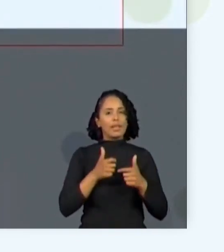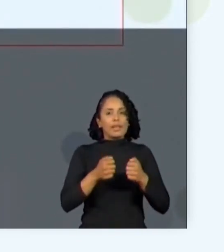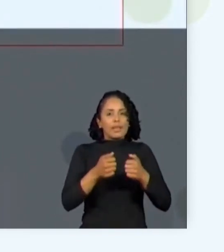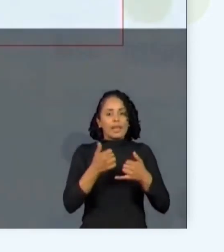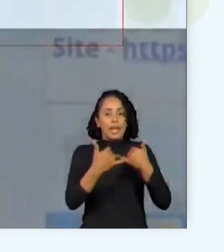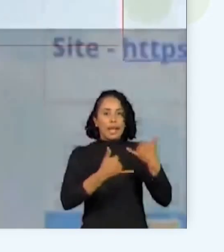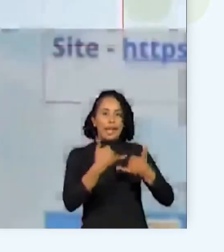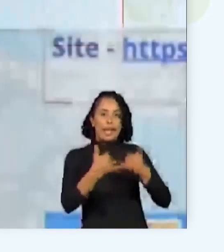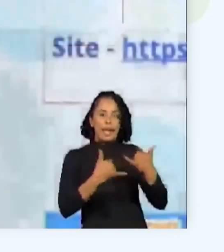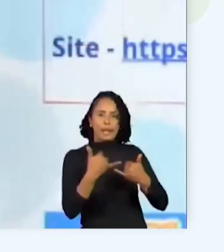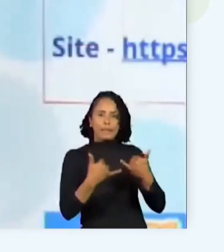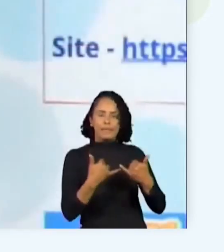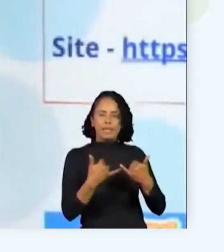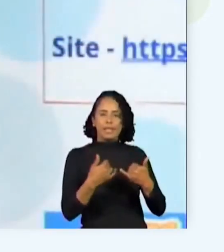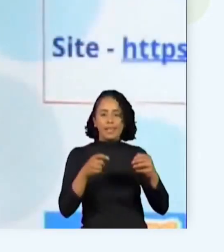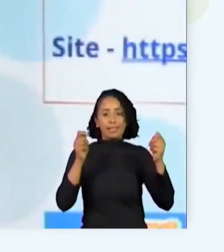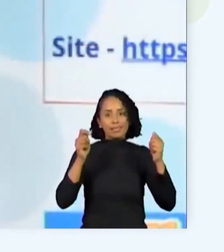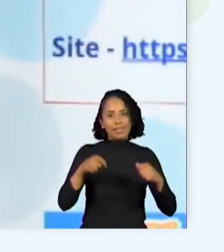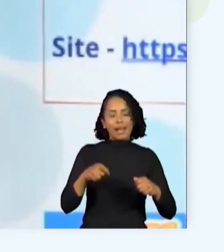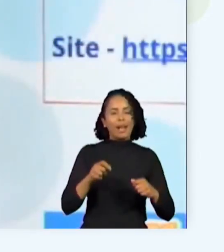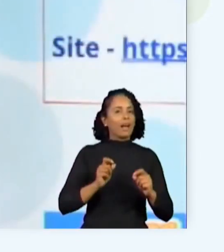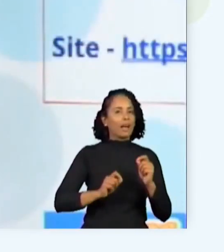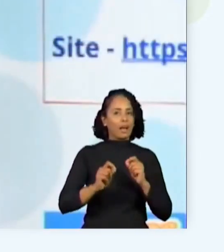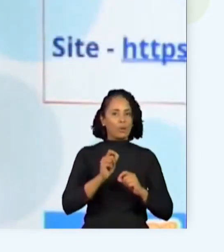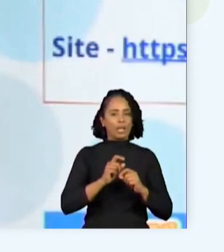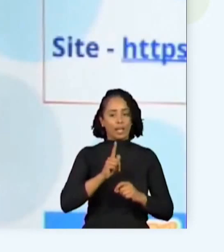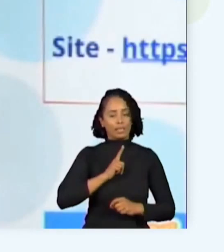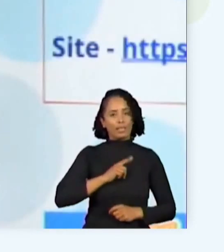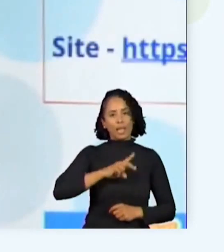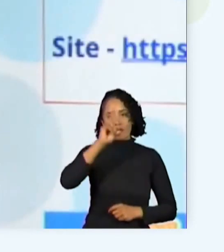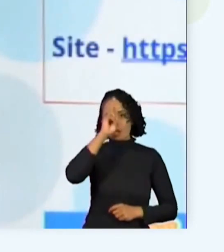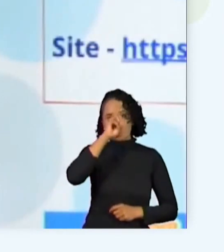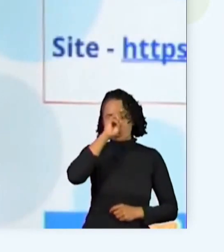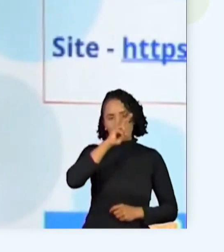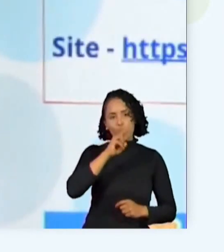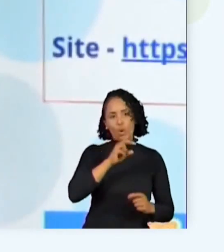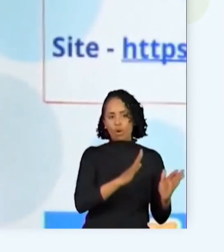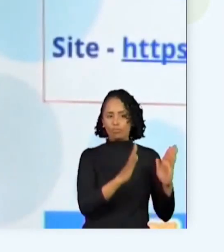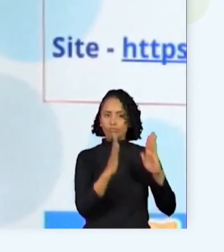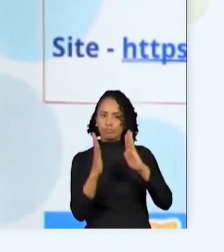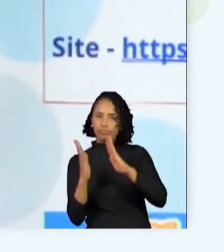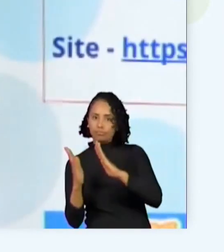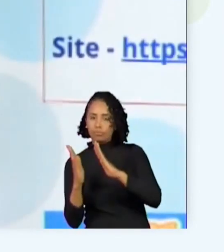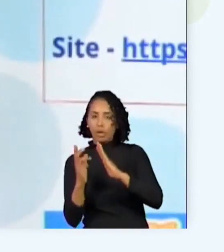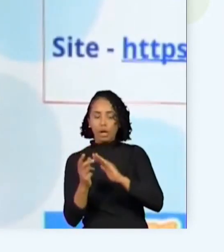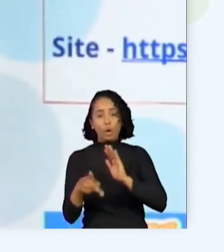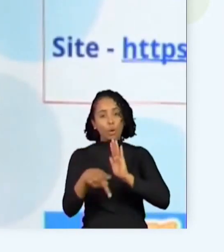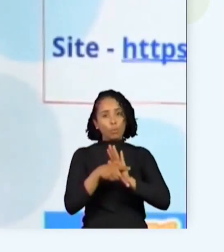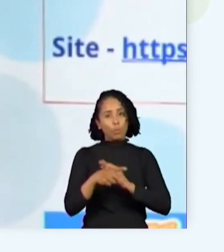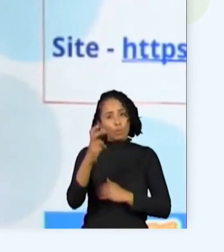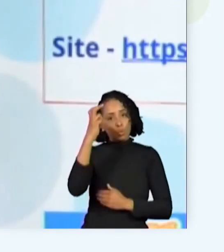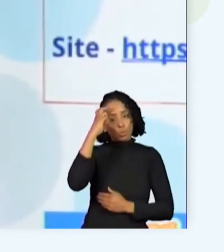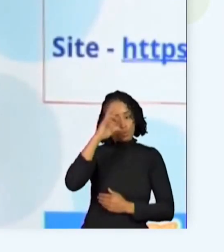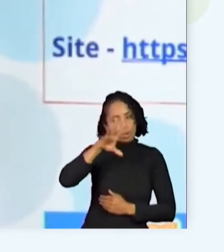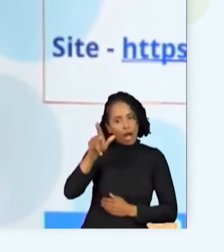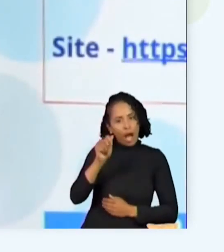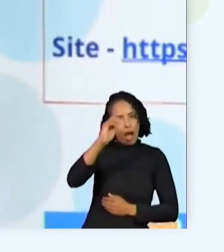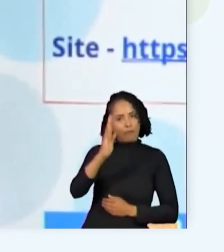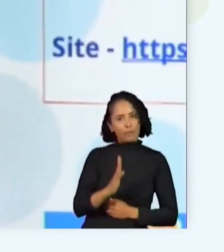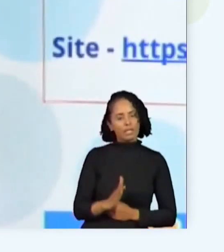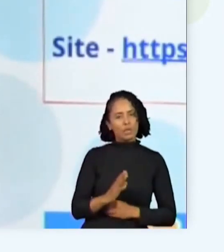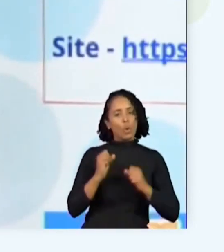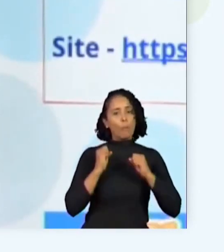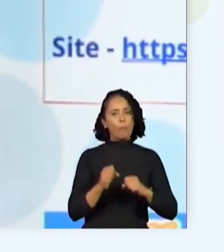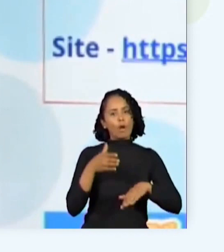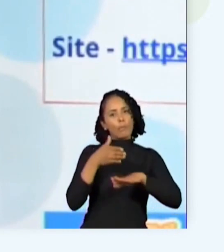ou seja, tem toda uma questão de história em relação à própria cultura afro-brasileira. Vocês podem acessar esse site e ao mesmo tempo